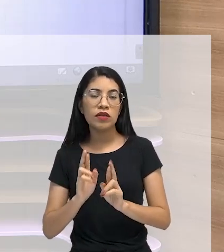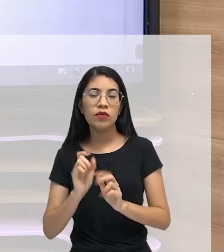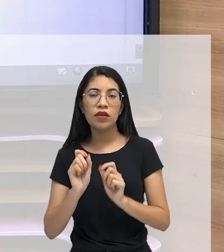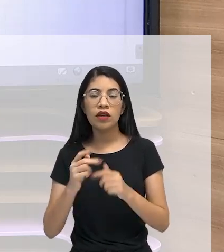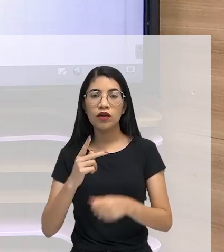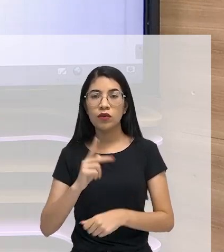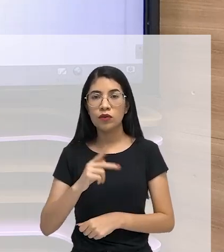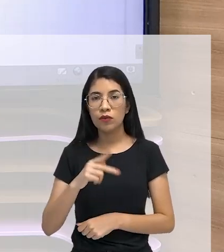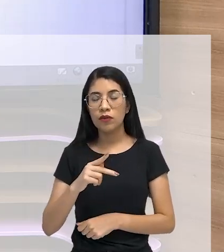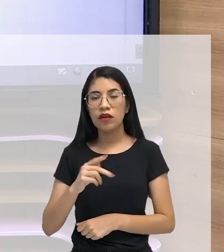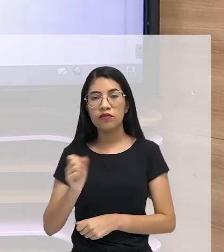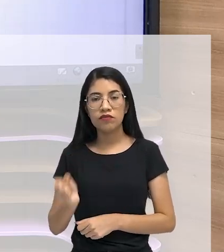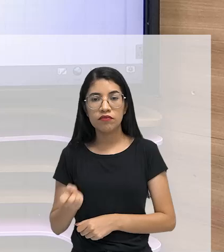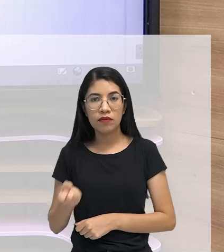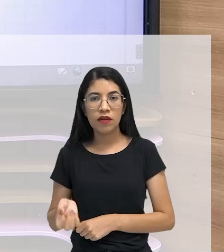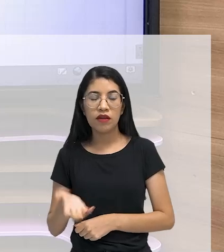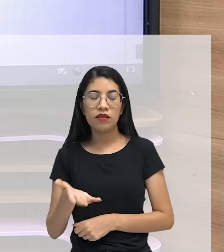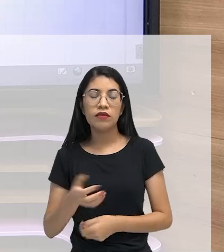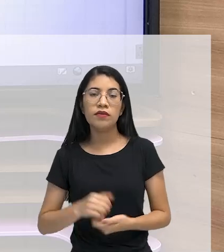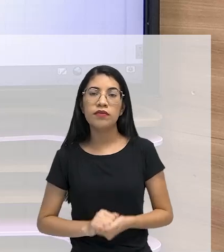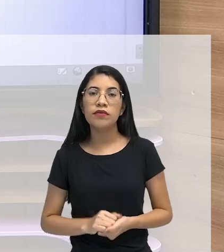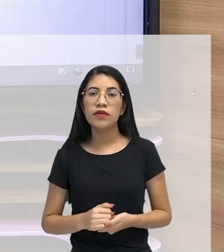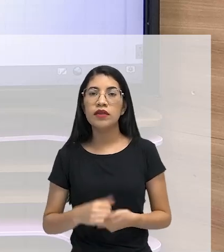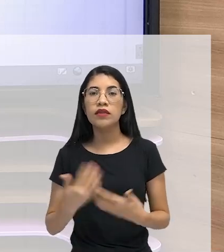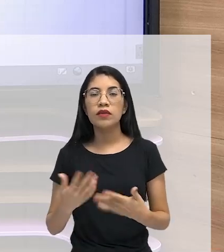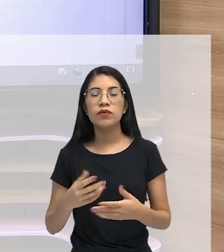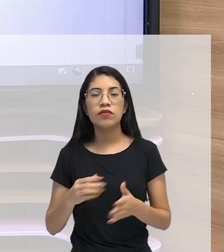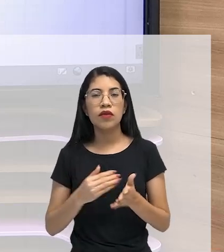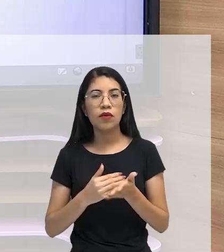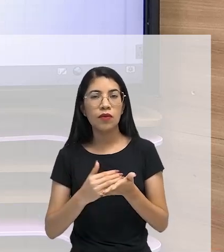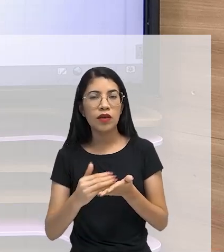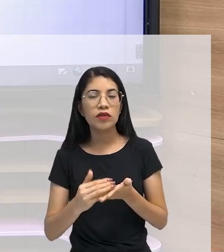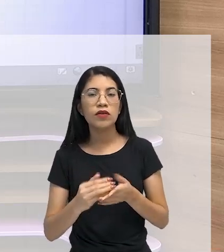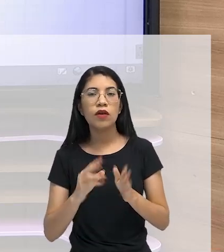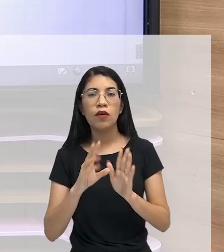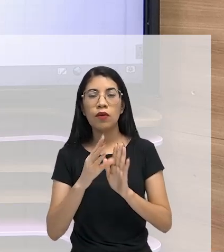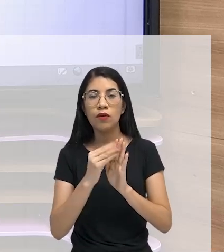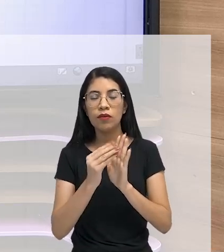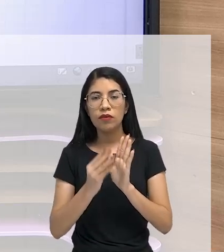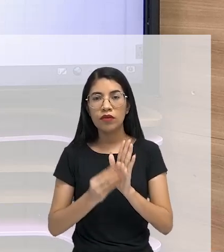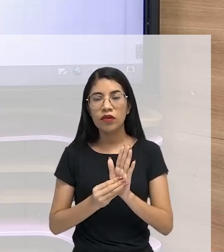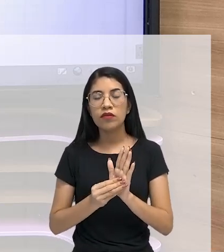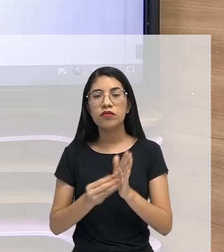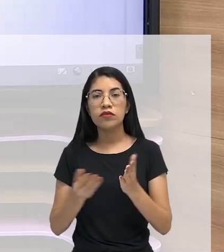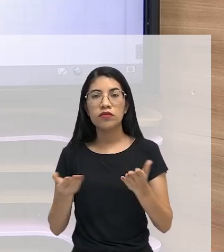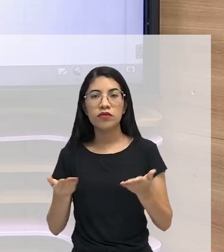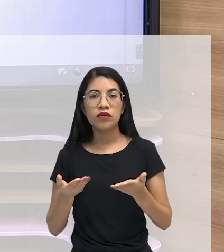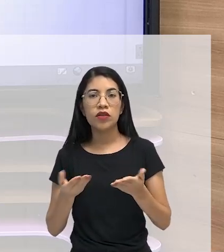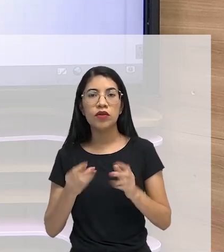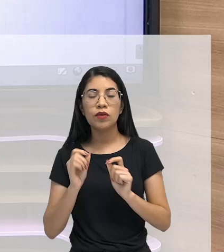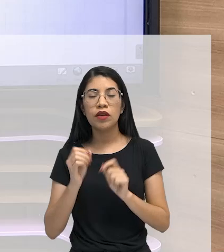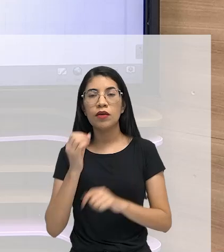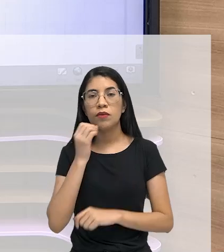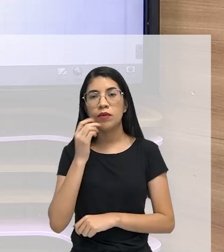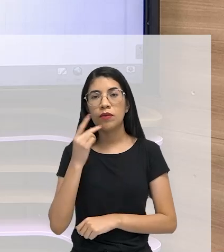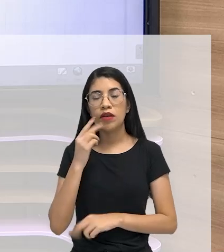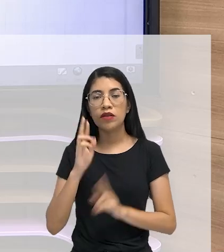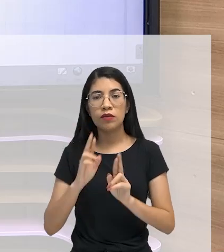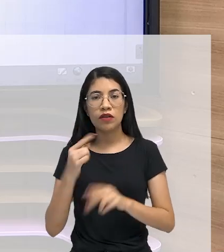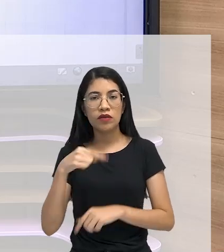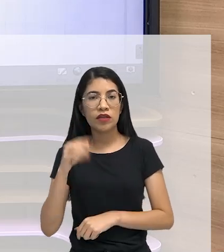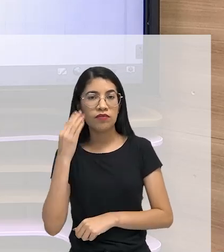número par, tá bom? Então, pessoal, essas são as introduções sobre o conteúdo de probabilidade. Espero que tenha